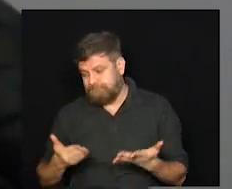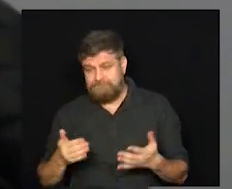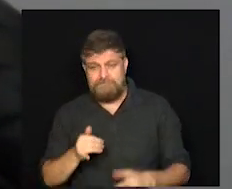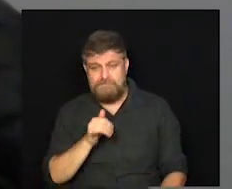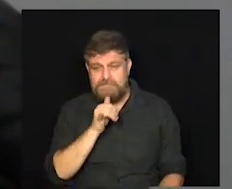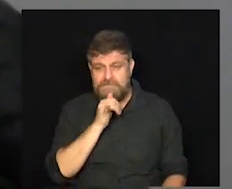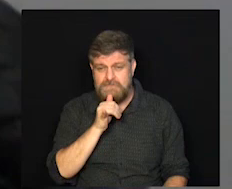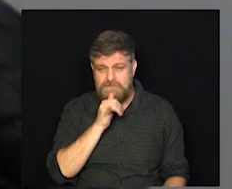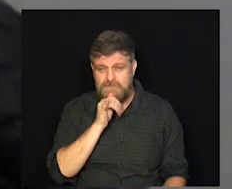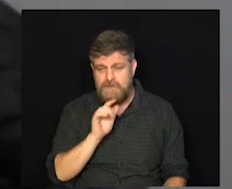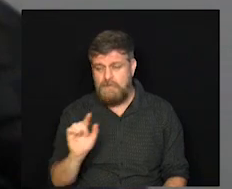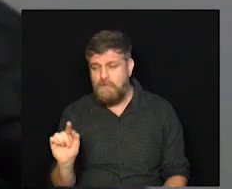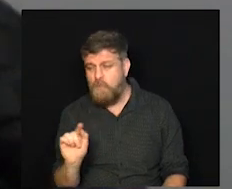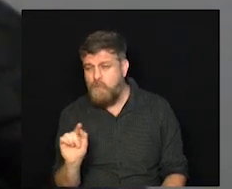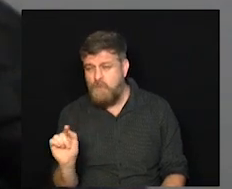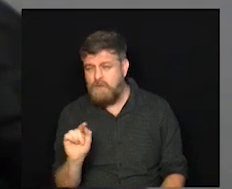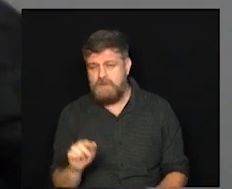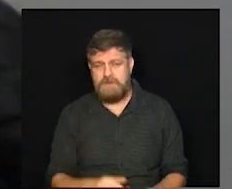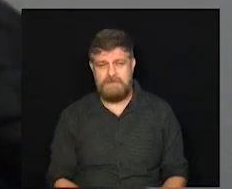de que